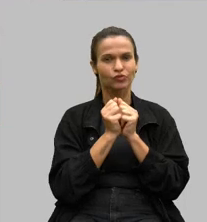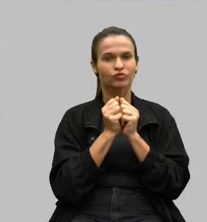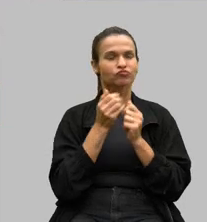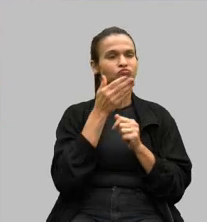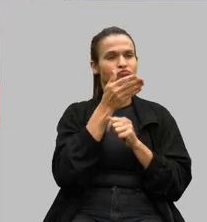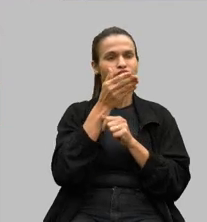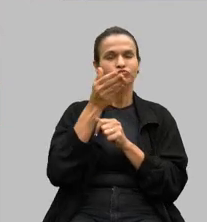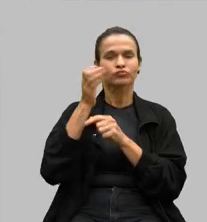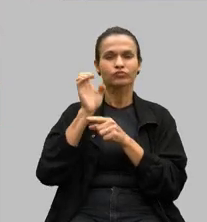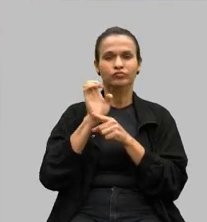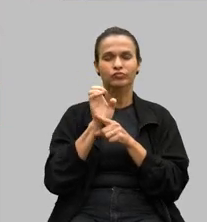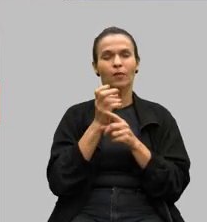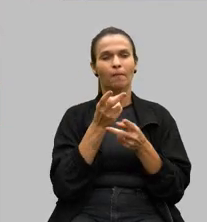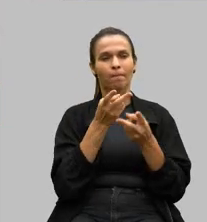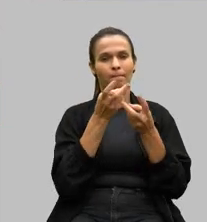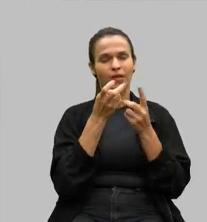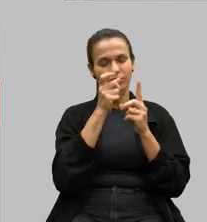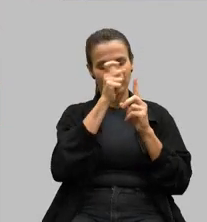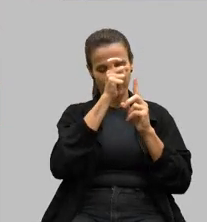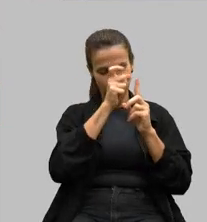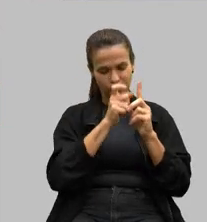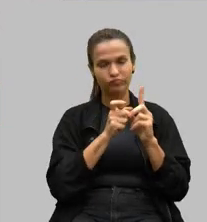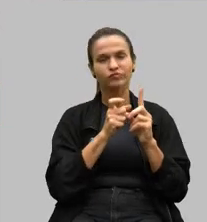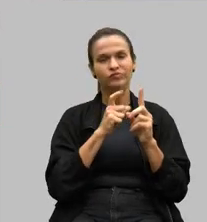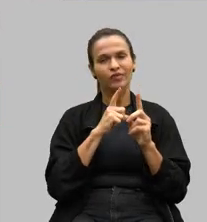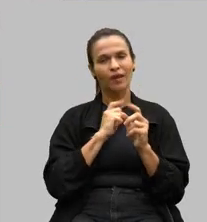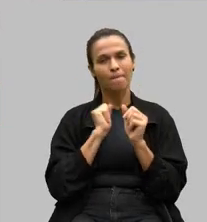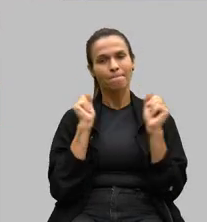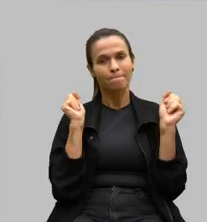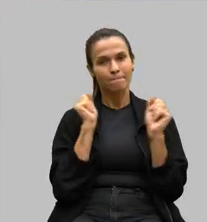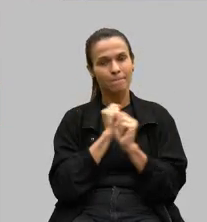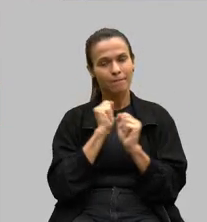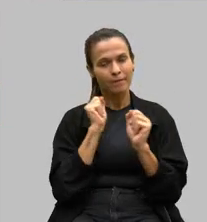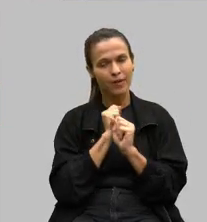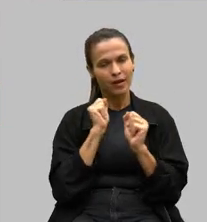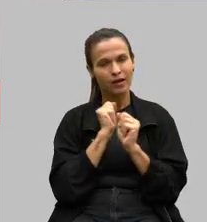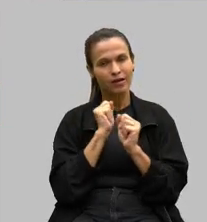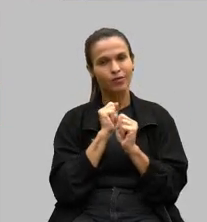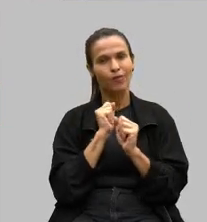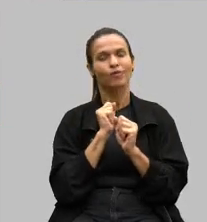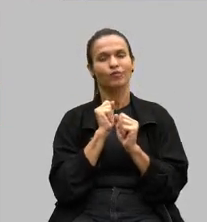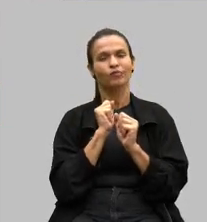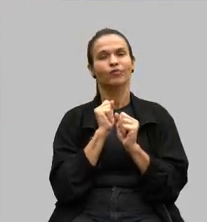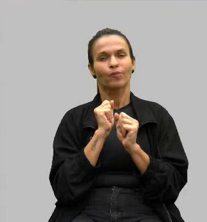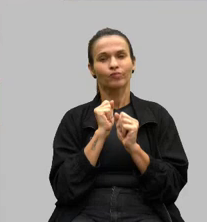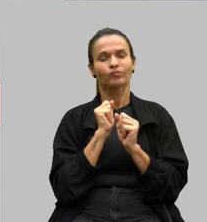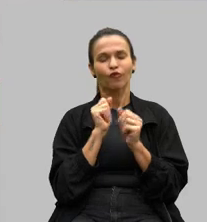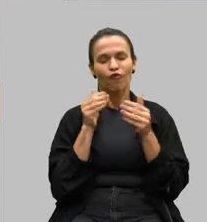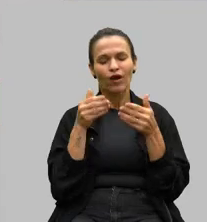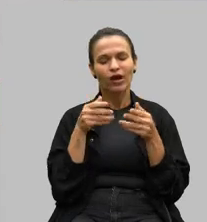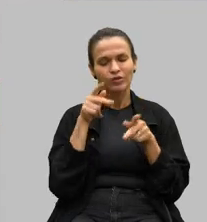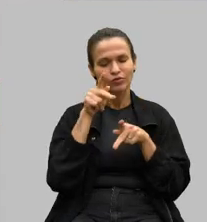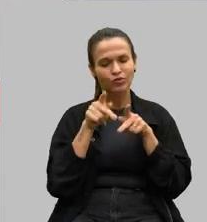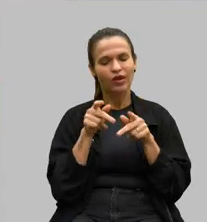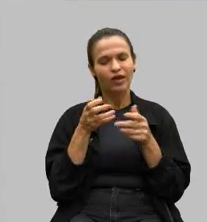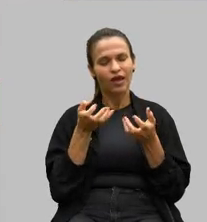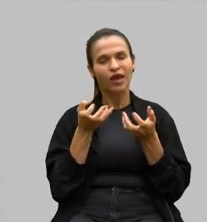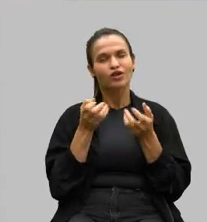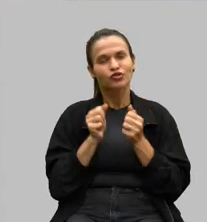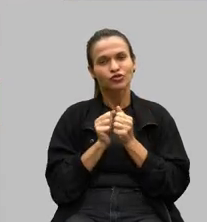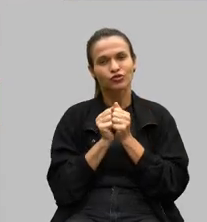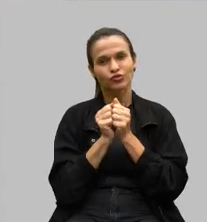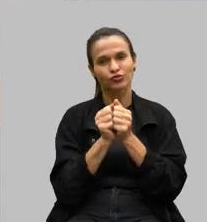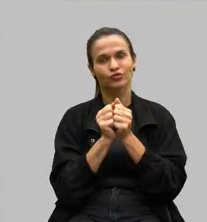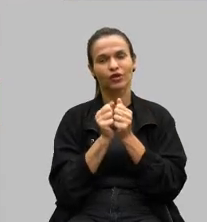ver alguém que tem paixão pelo nosso povo que quer est junto do povo que quer